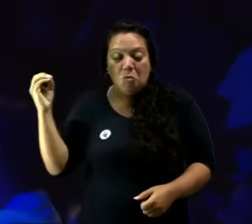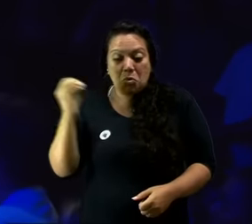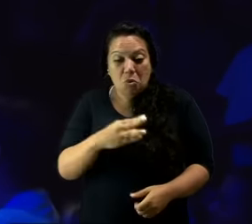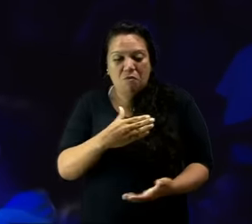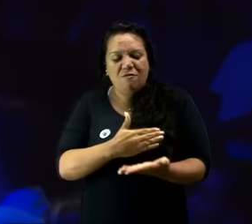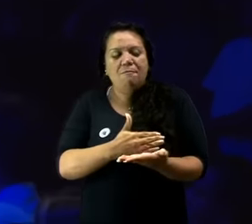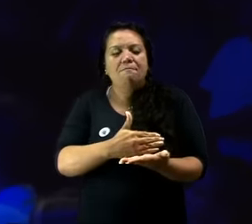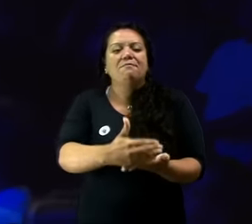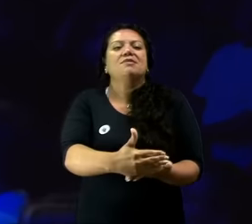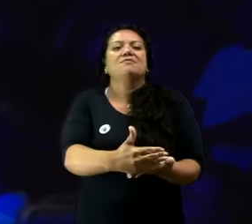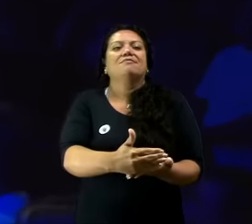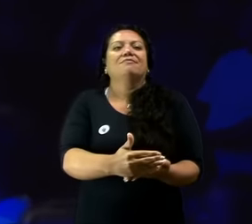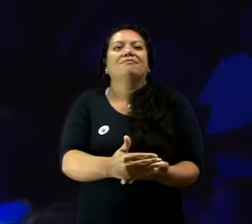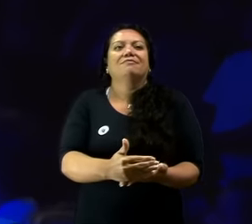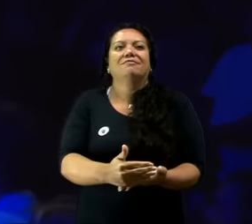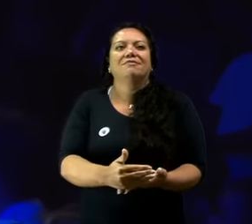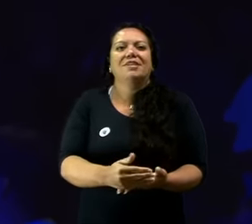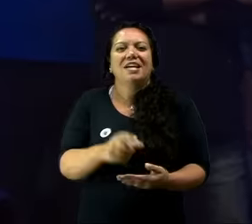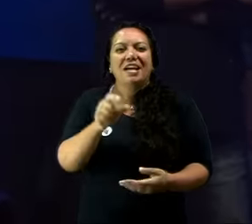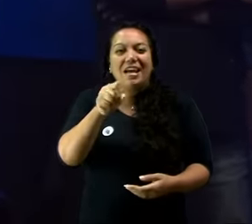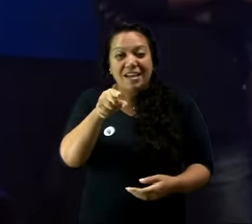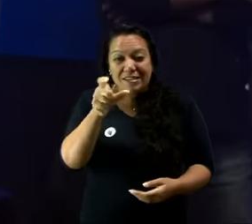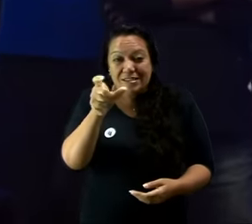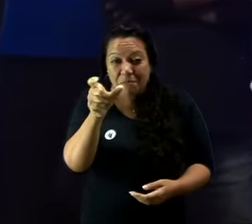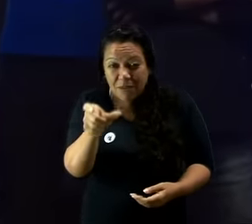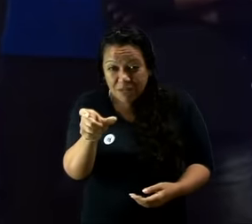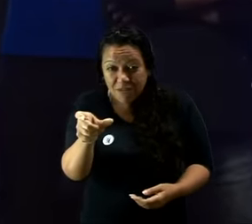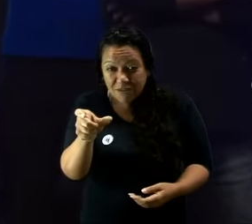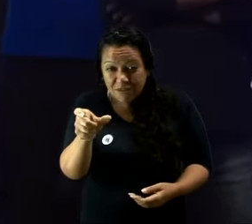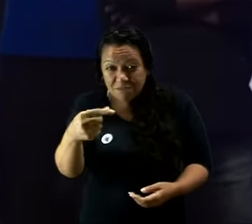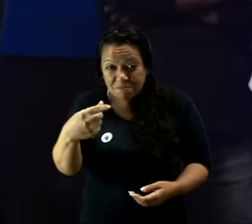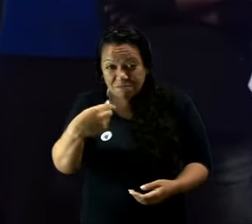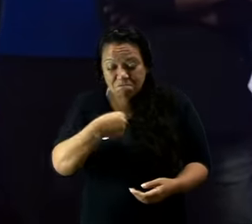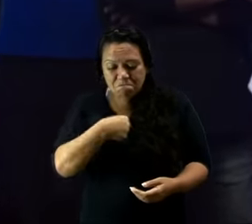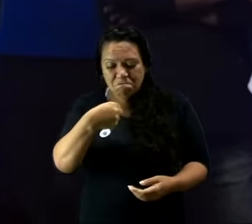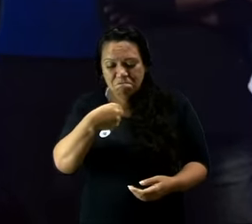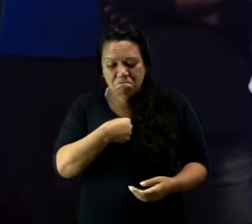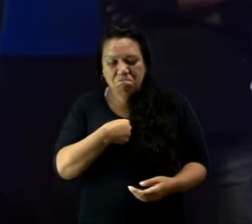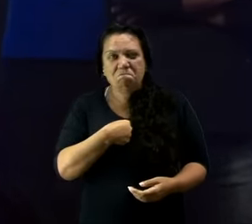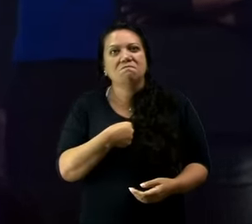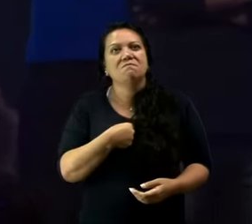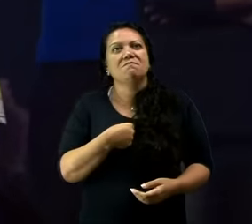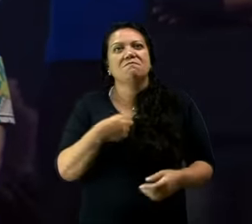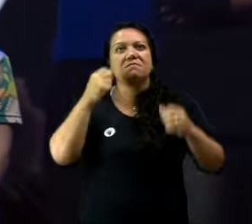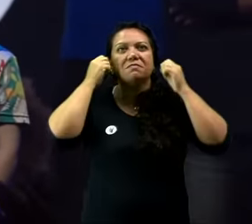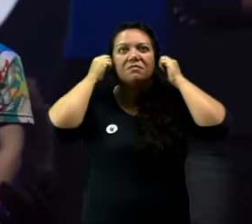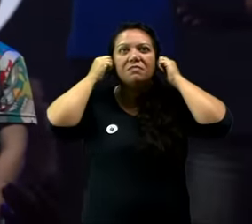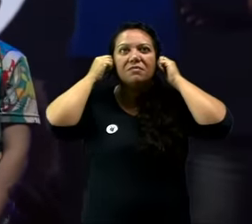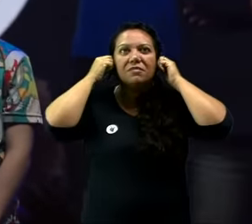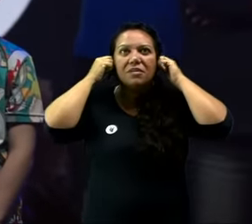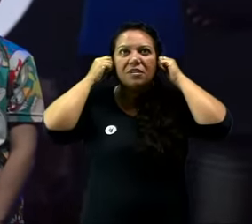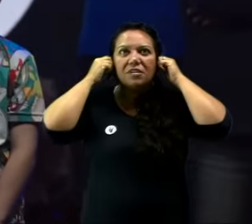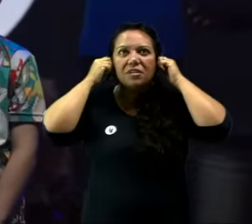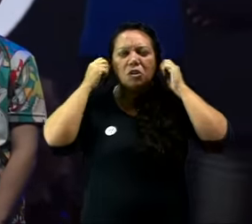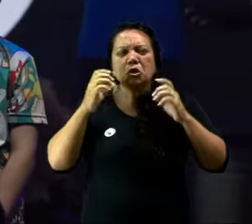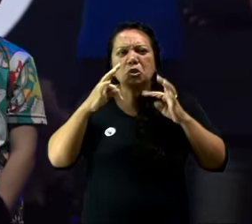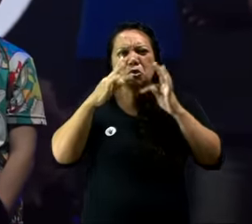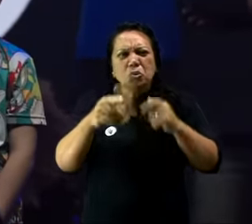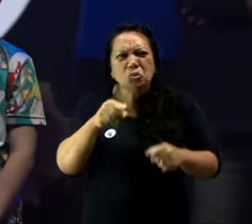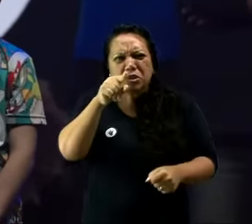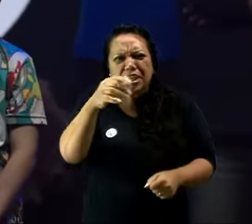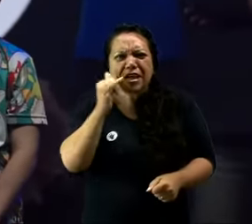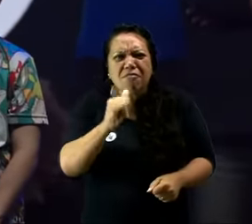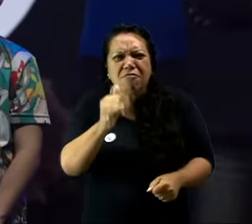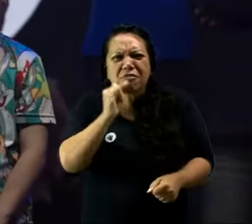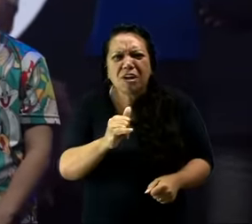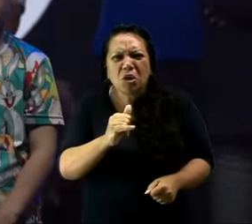Essa palavra de hoje foi para mim, pastor. Você está aí agora olhando para mim e pensando: tudo que esse cara falou hoje foi sobre mim. Ele não sabe, mas ele foi